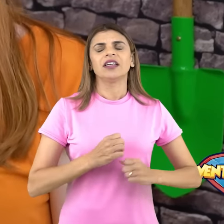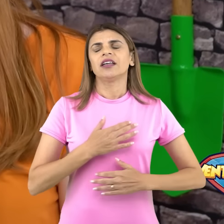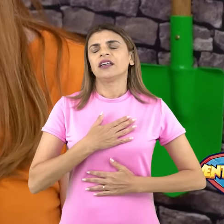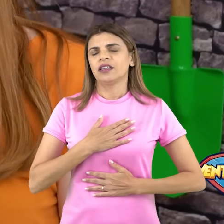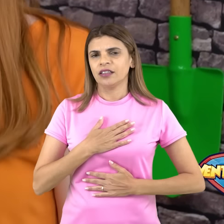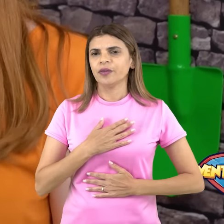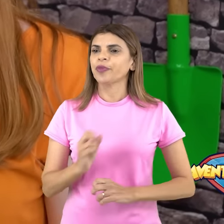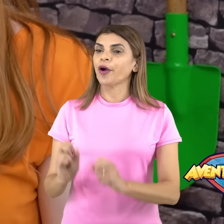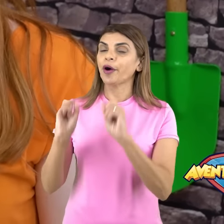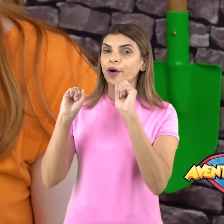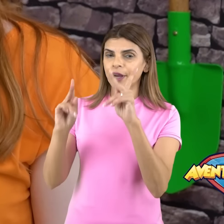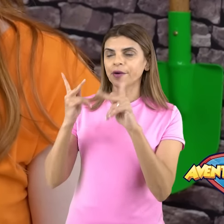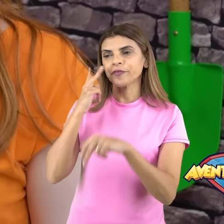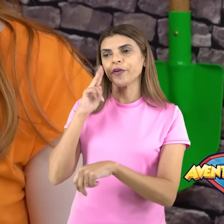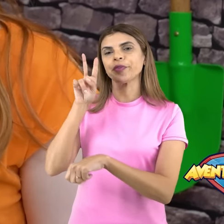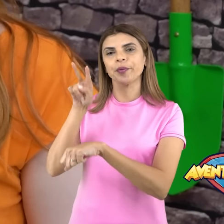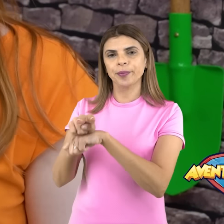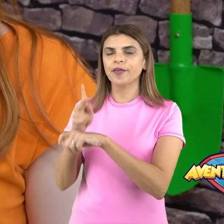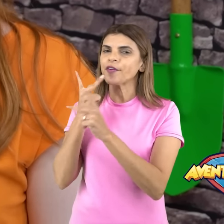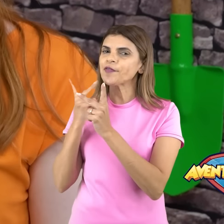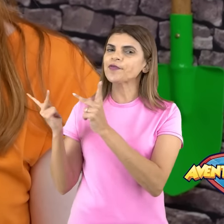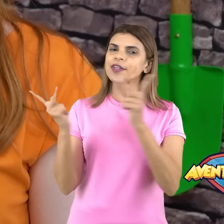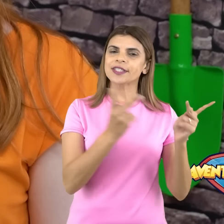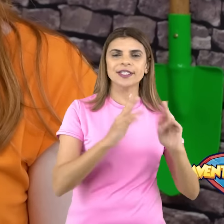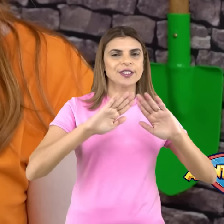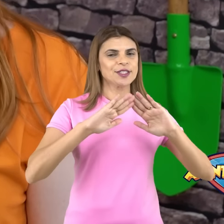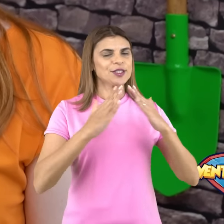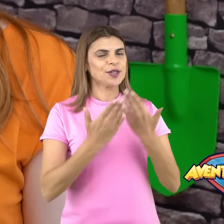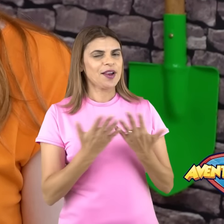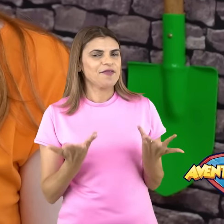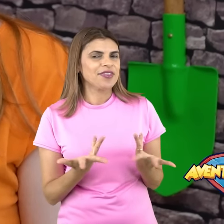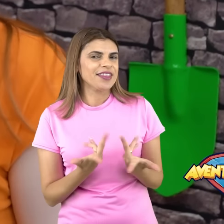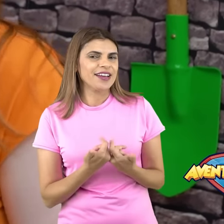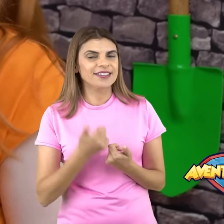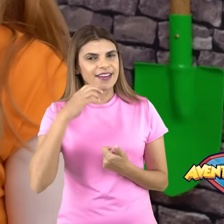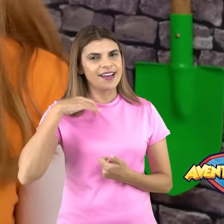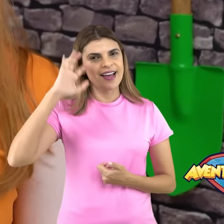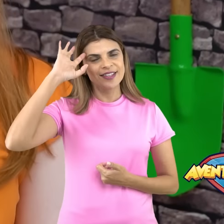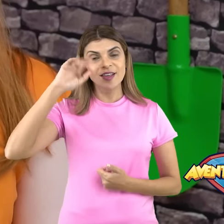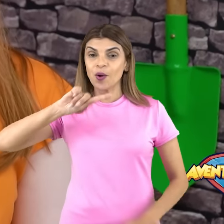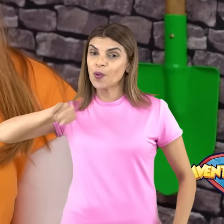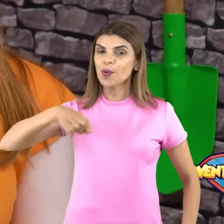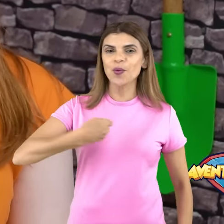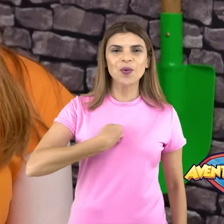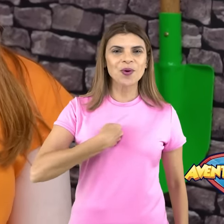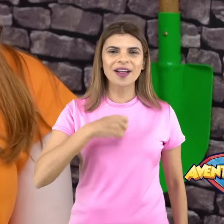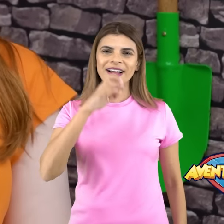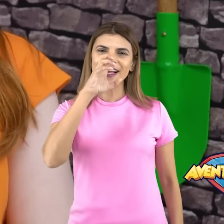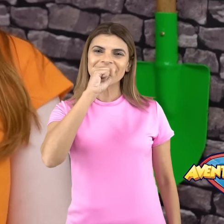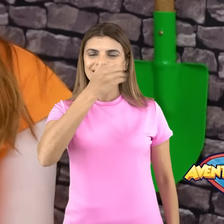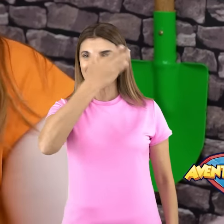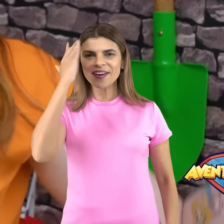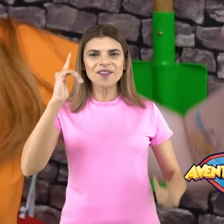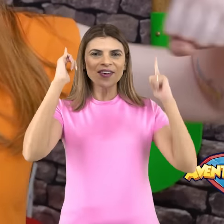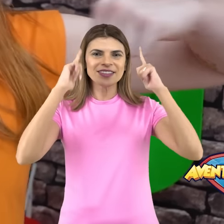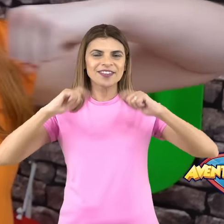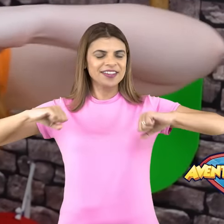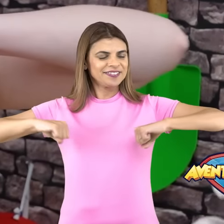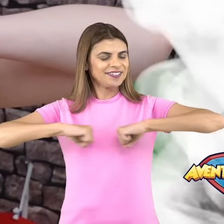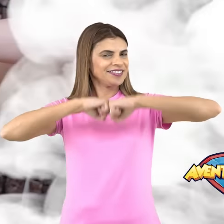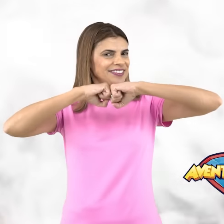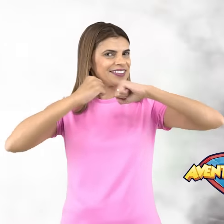Tá bem, Léo. Pode deixar que eu vou fazer uma visita até a série da Escola Fantástica pra resolver isso. Eu sou a Aventureira Laranja e eu tenho